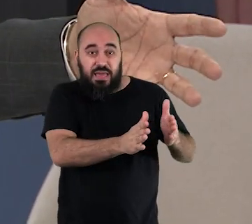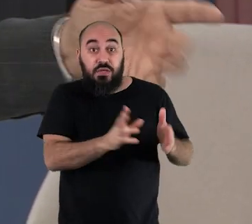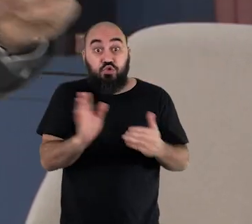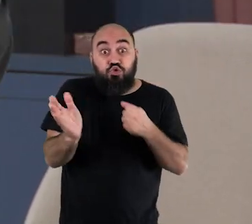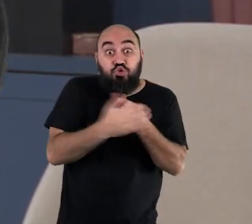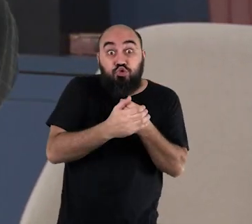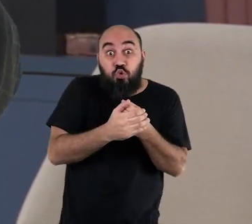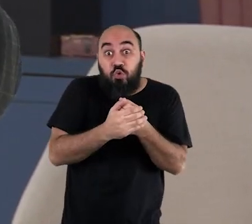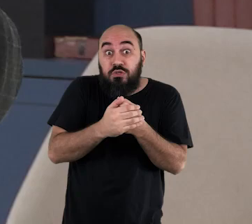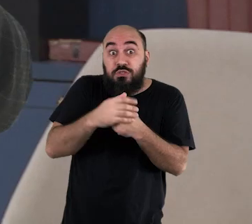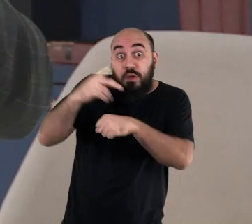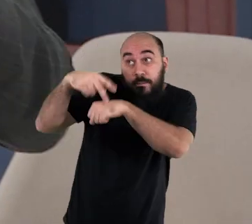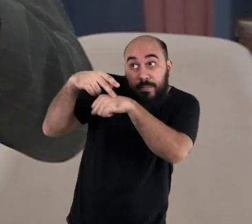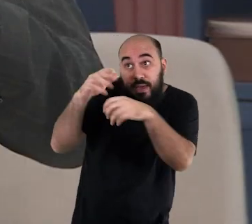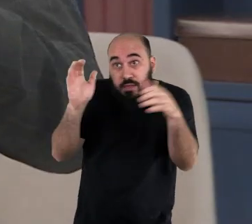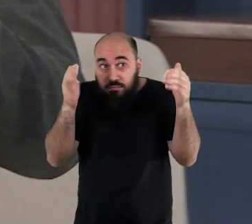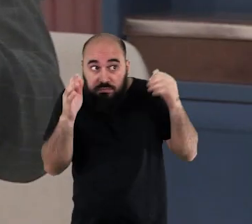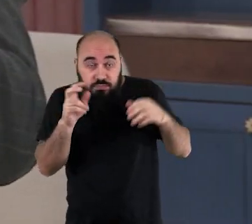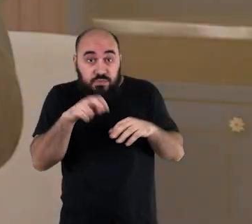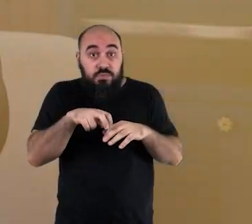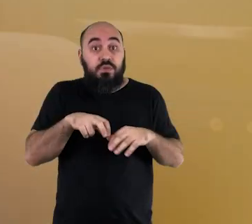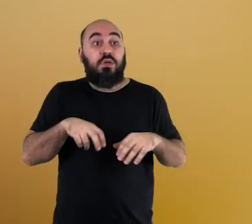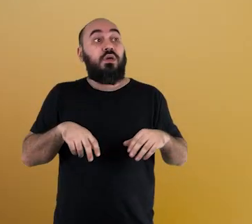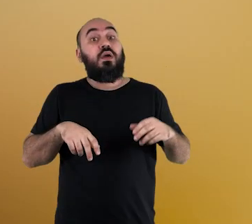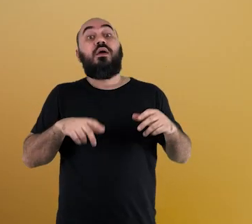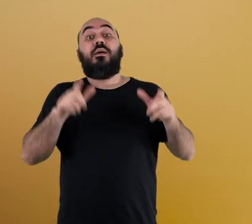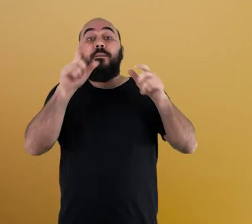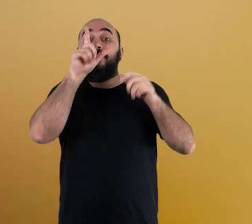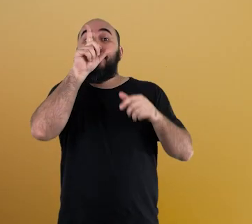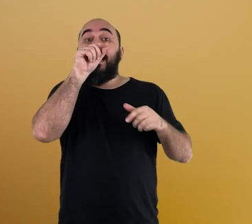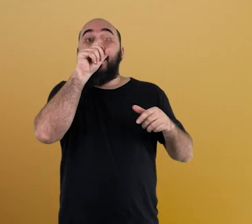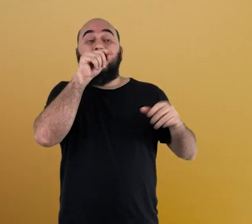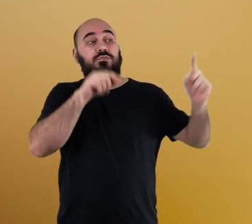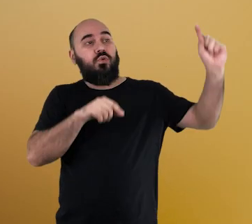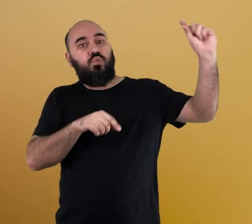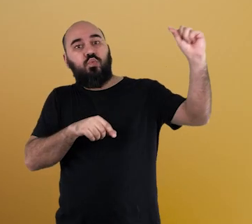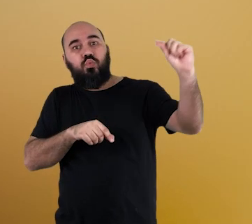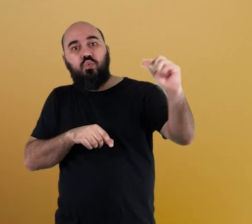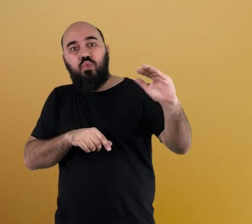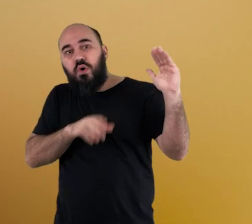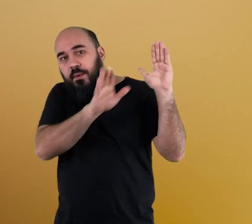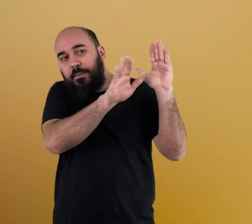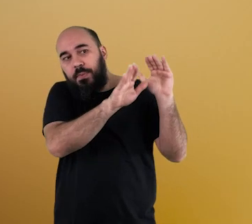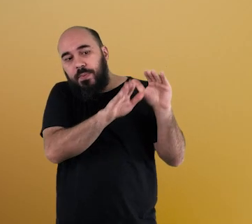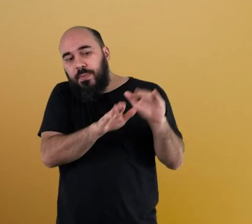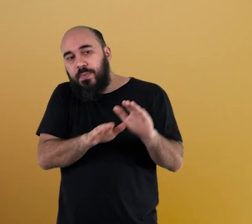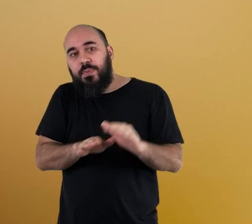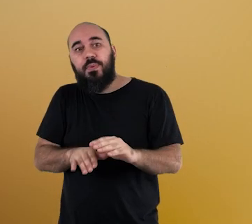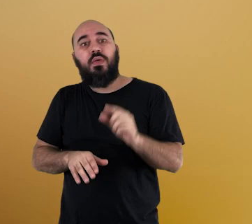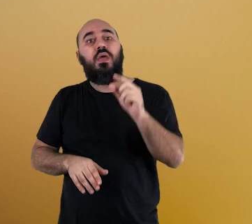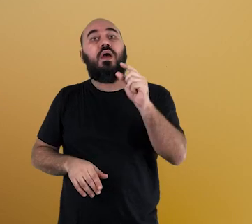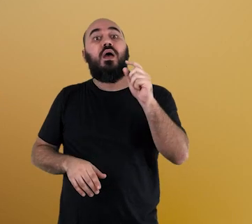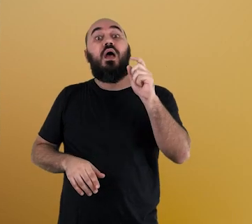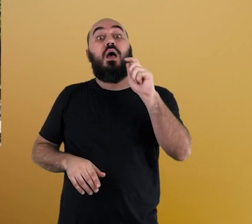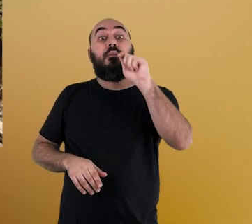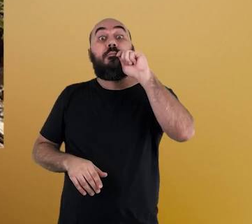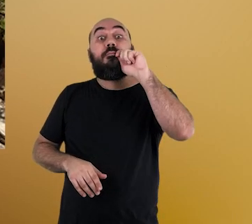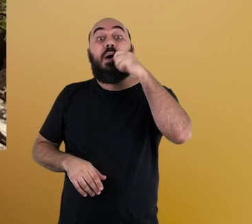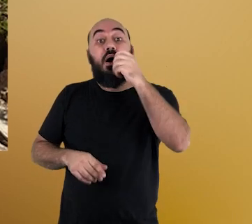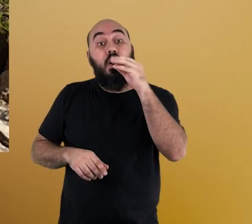escondido, duas vezes por dia, pássaros vinham na sua direção, trazendo pão e